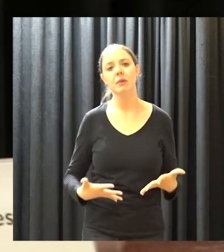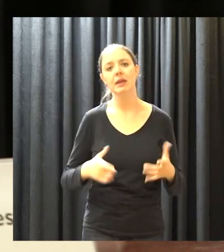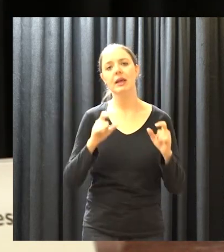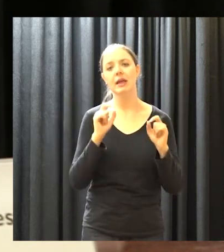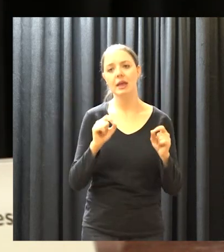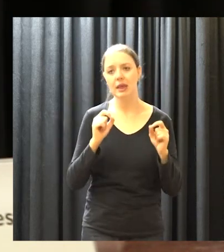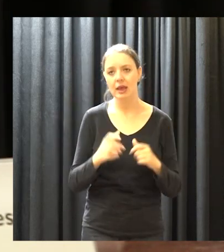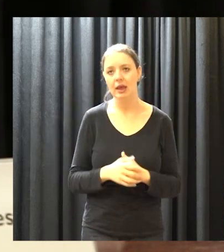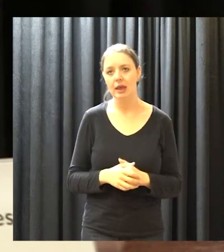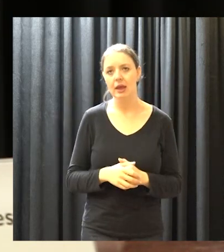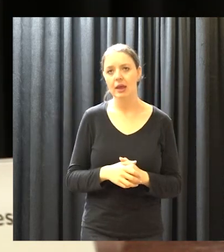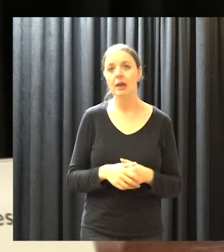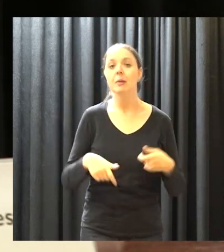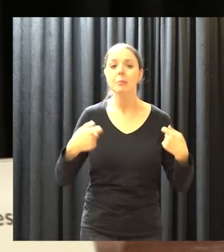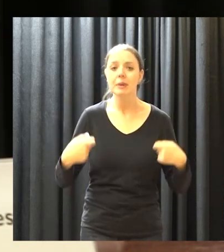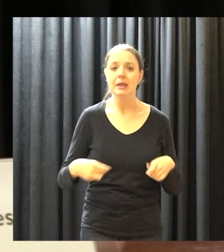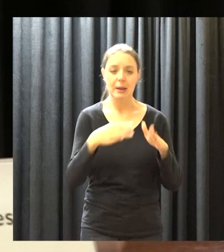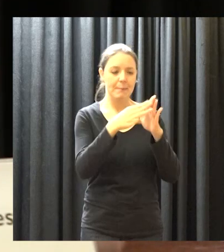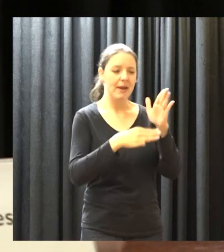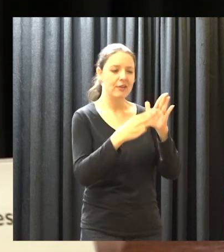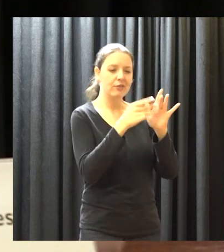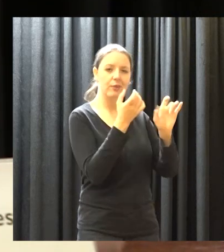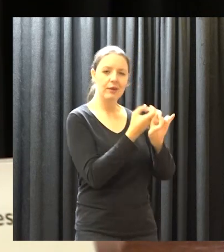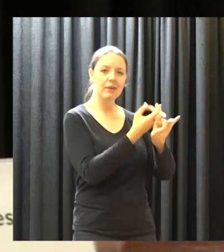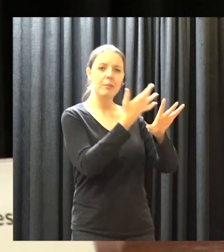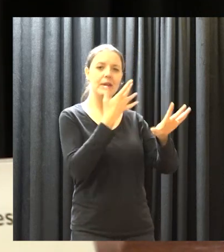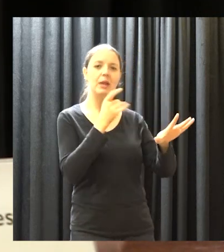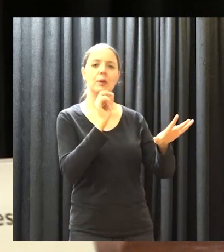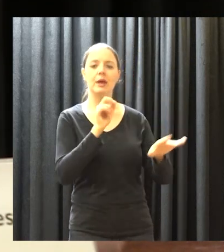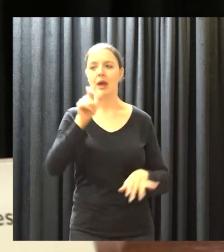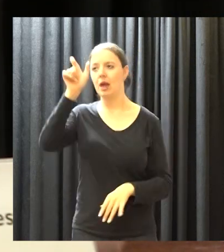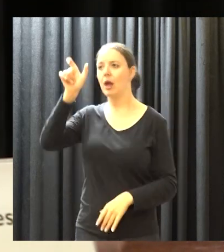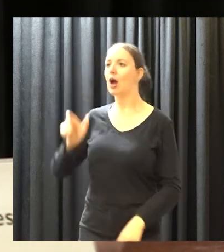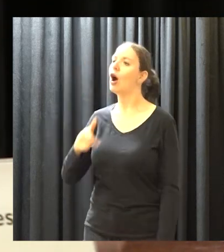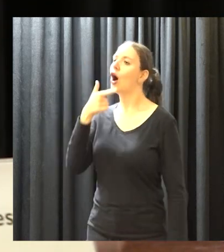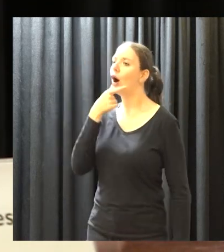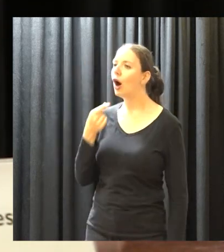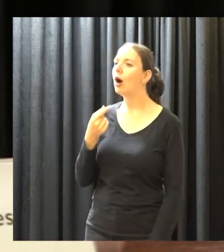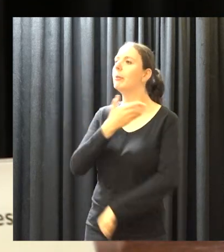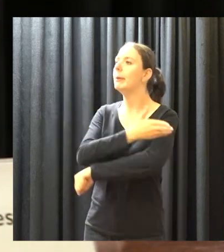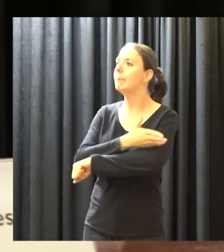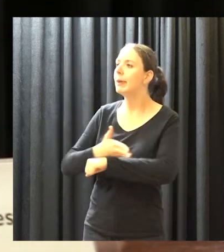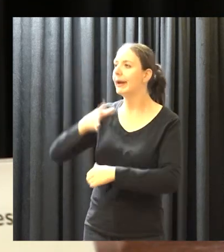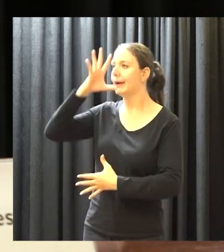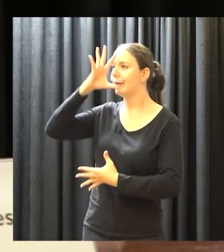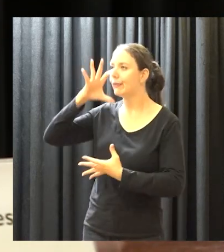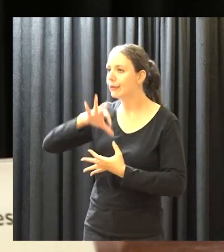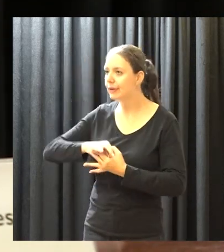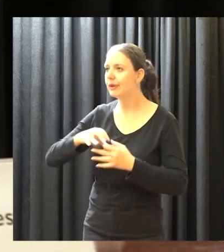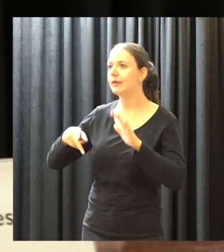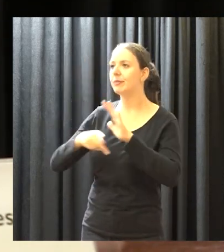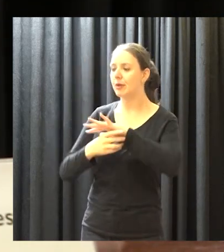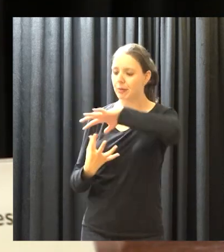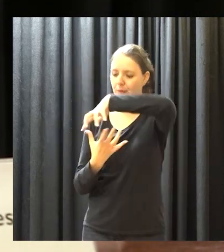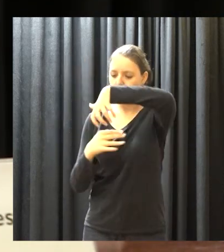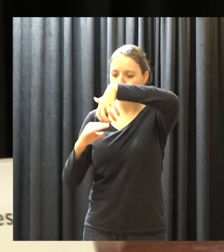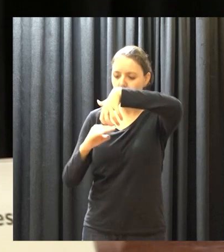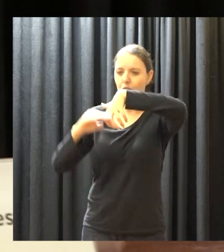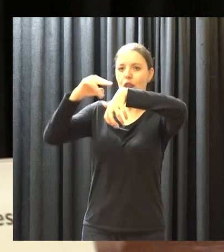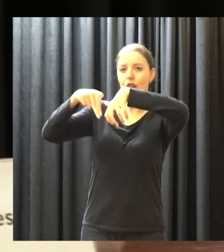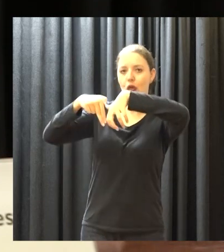independente, normalmente representado por um homem branco, cis heterossexual, do norte global, um